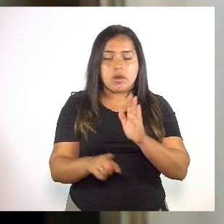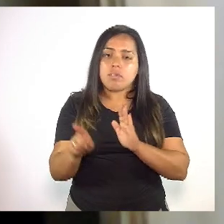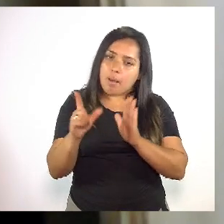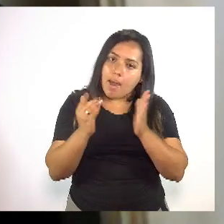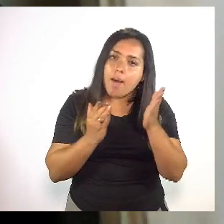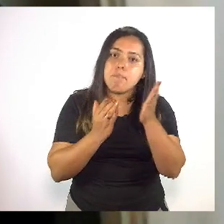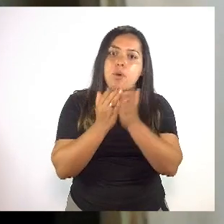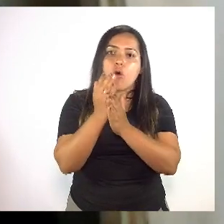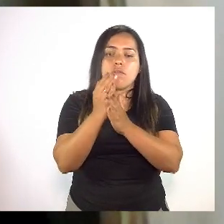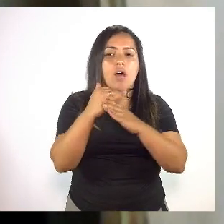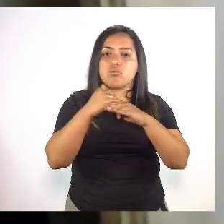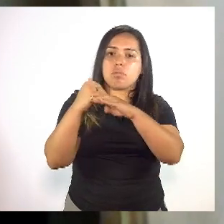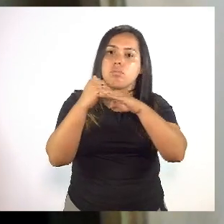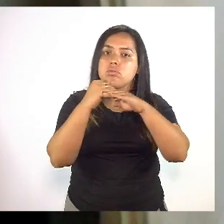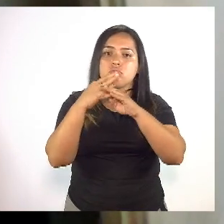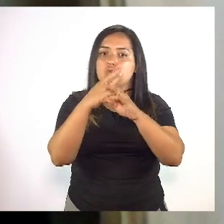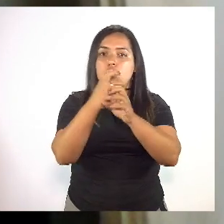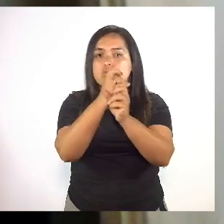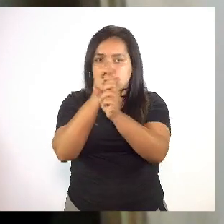por unanimidade